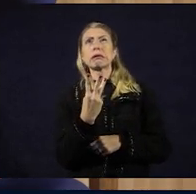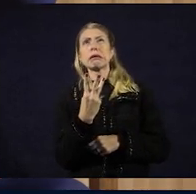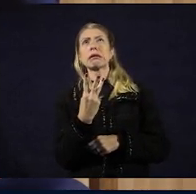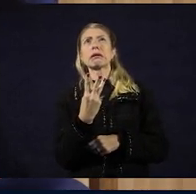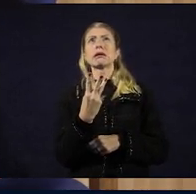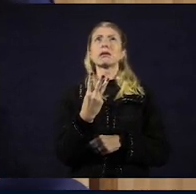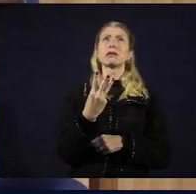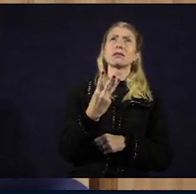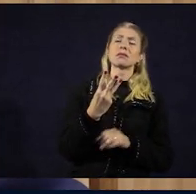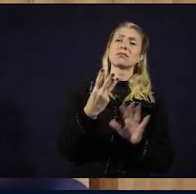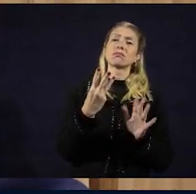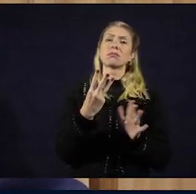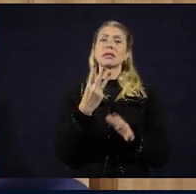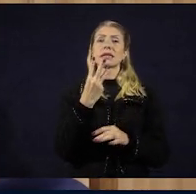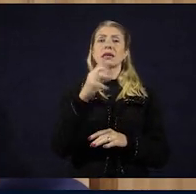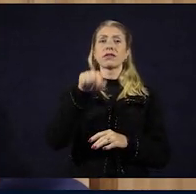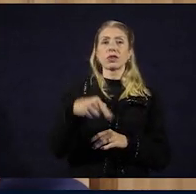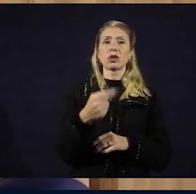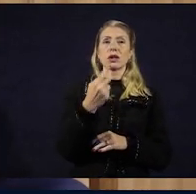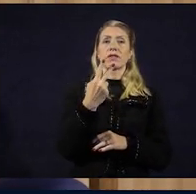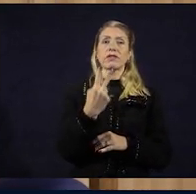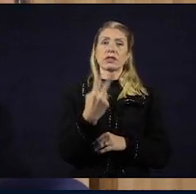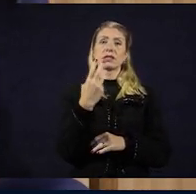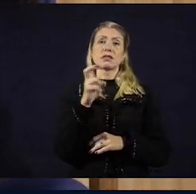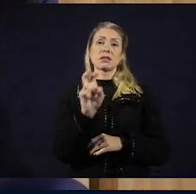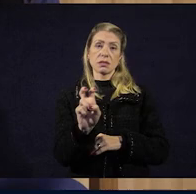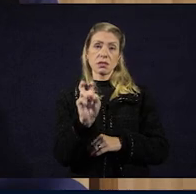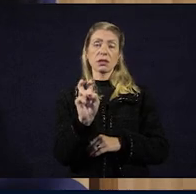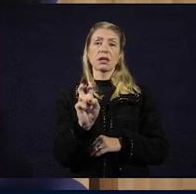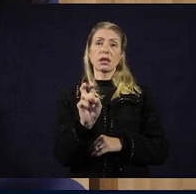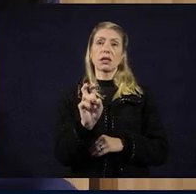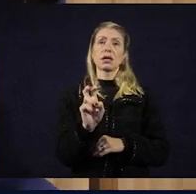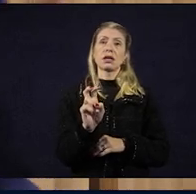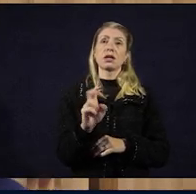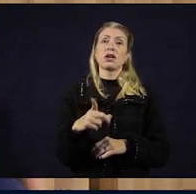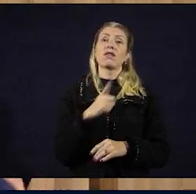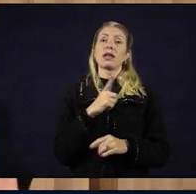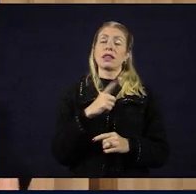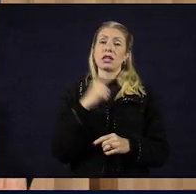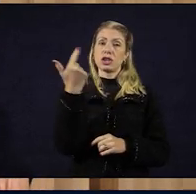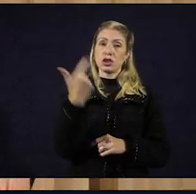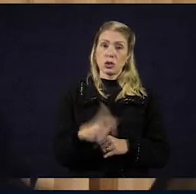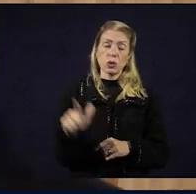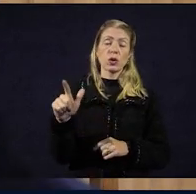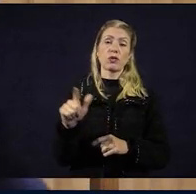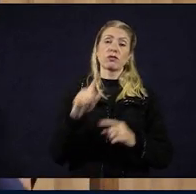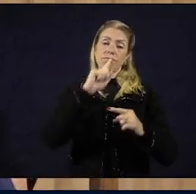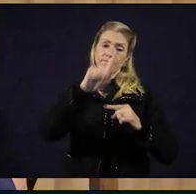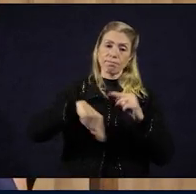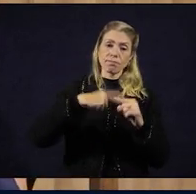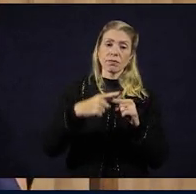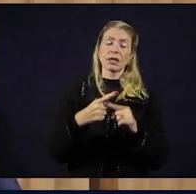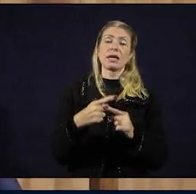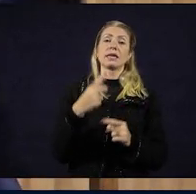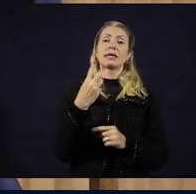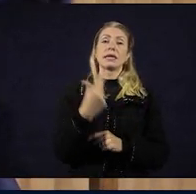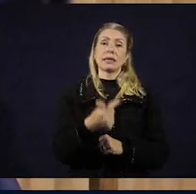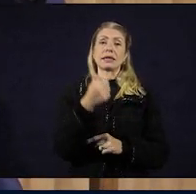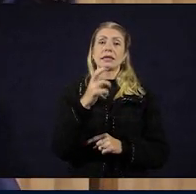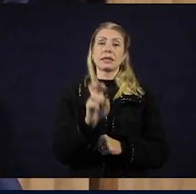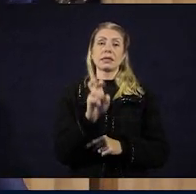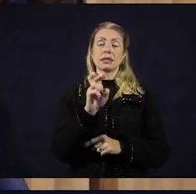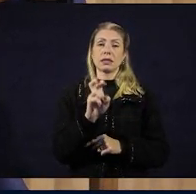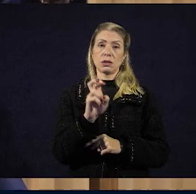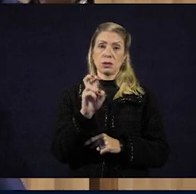e 3:25 vai ter mais uma rodada de 75 é bíblicos Com certeza depois